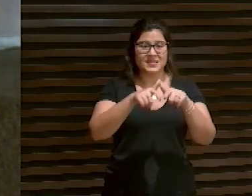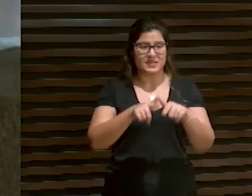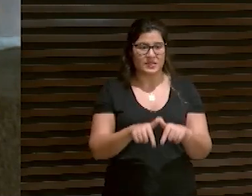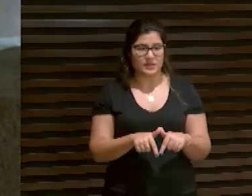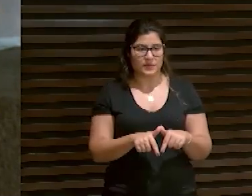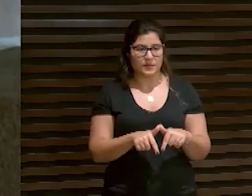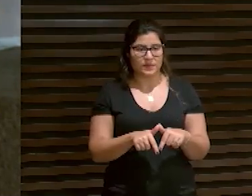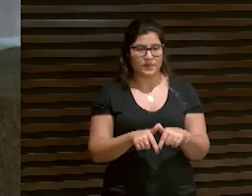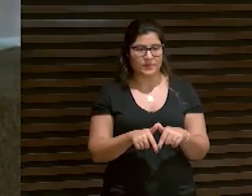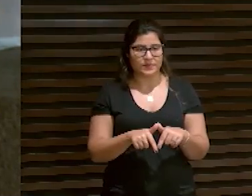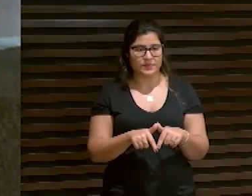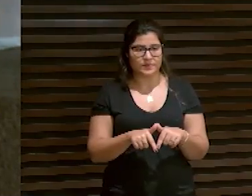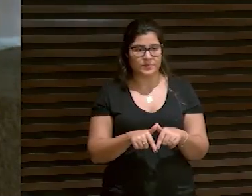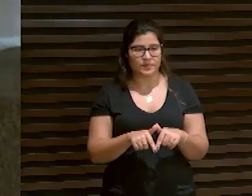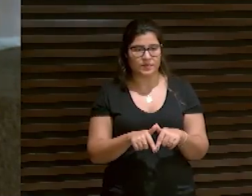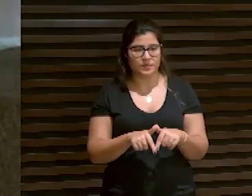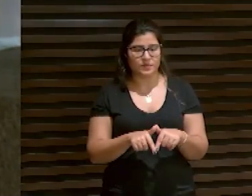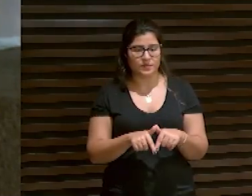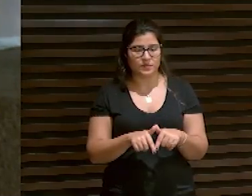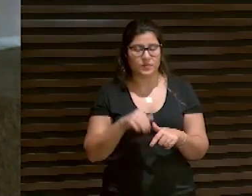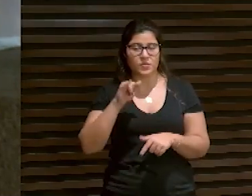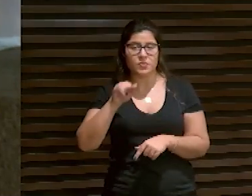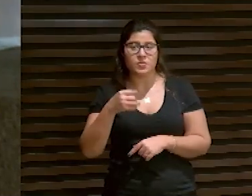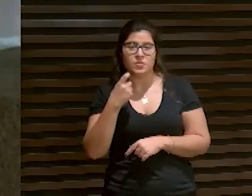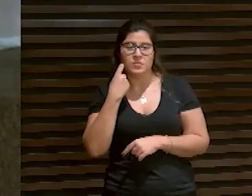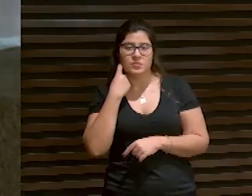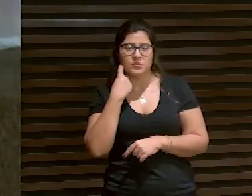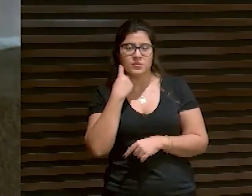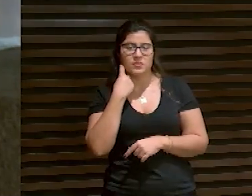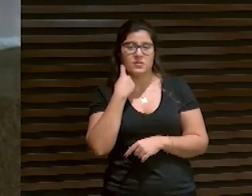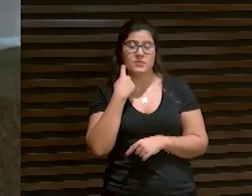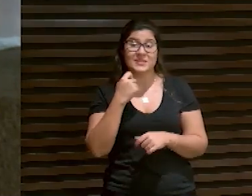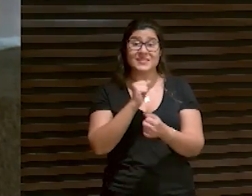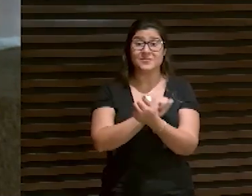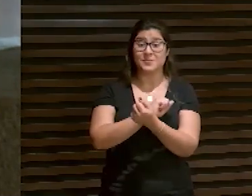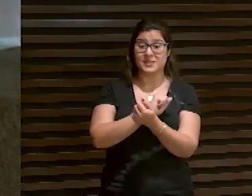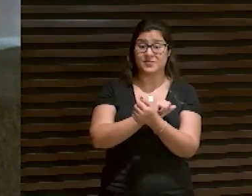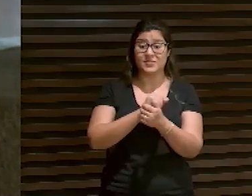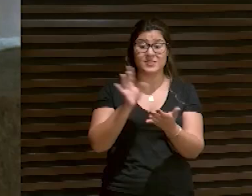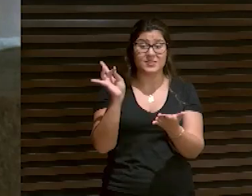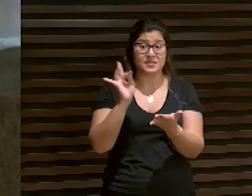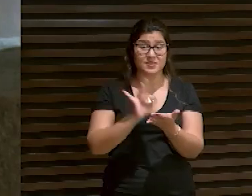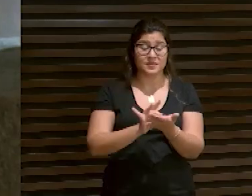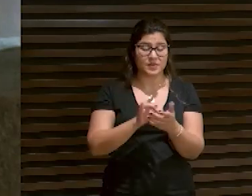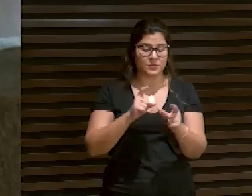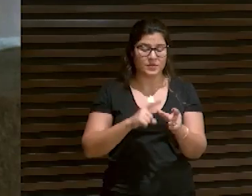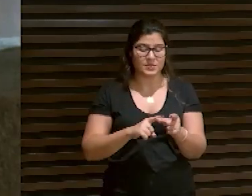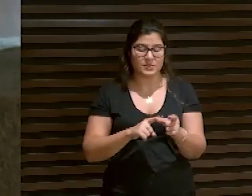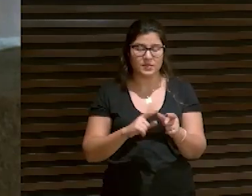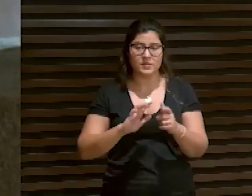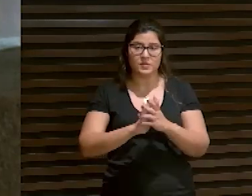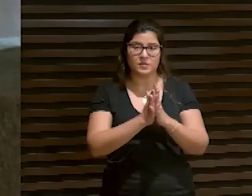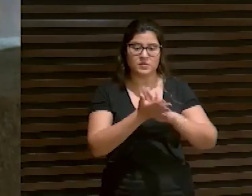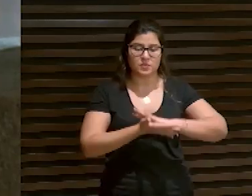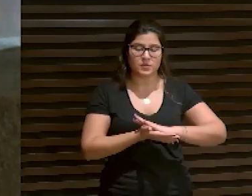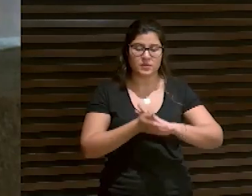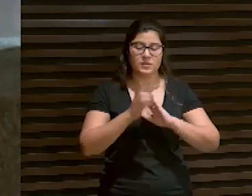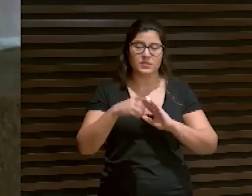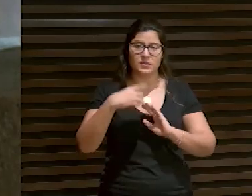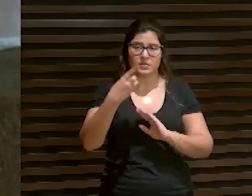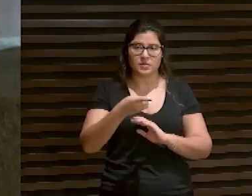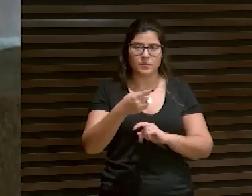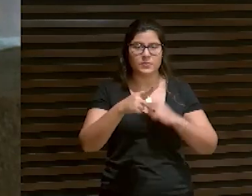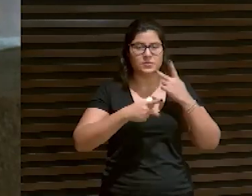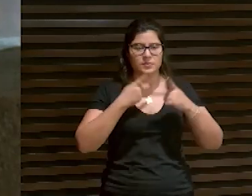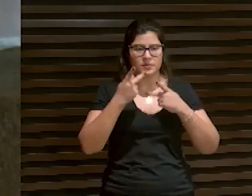Jonas. Então Jonas ele esperava que aquela cidade de fato fosse destruída depois da sua palavra ter sido